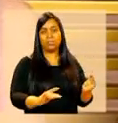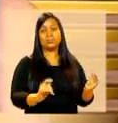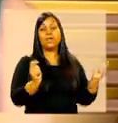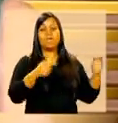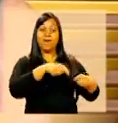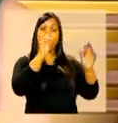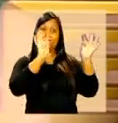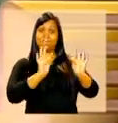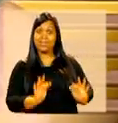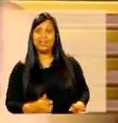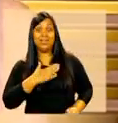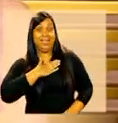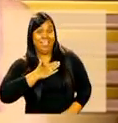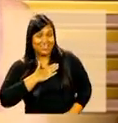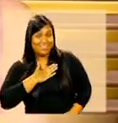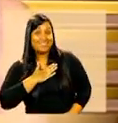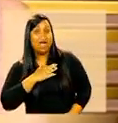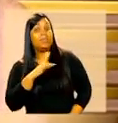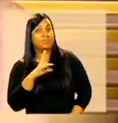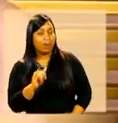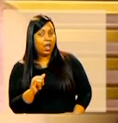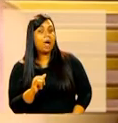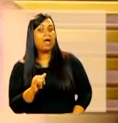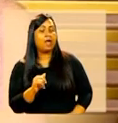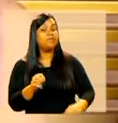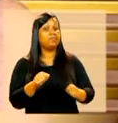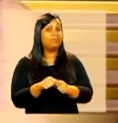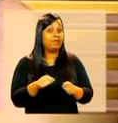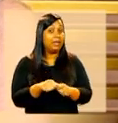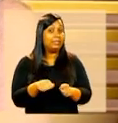Perfeito. Se vai deixar ela feliz, se você vai conseguir fazer